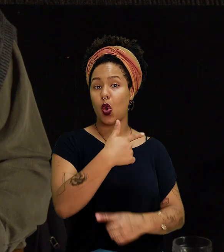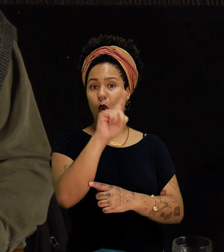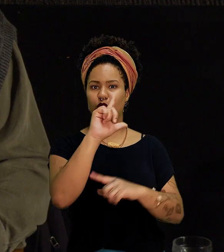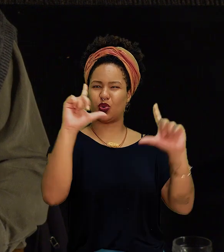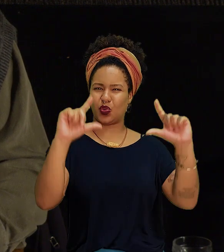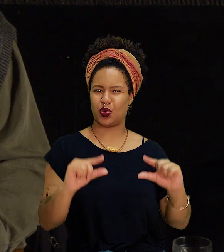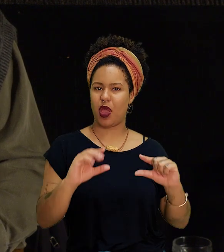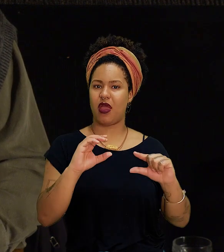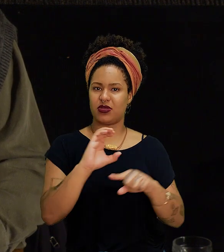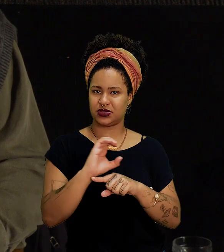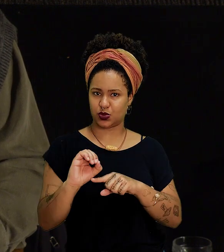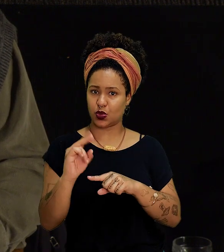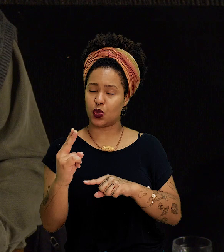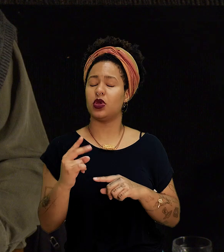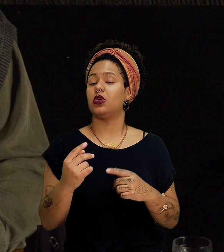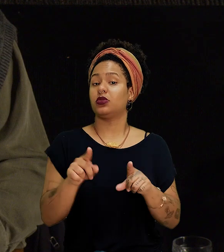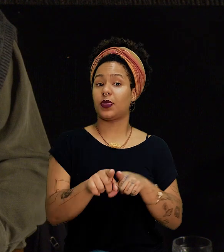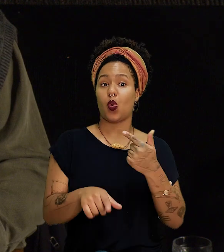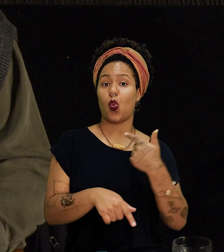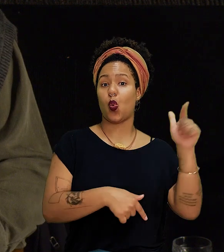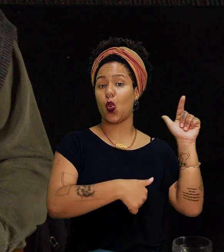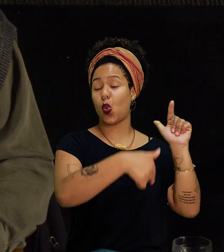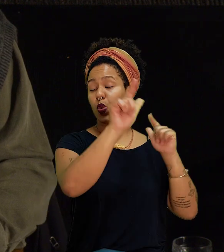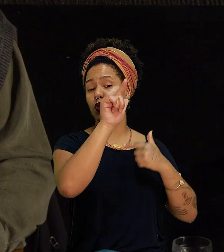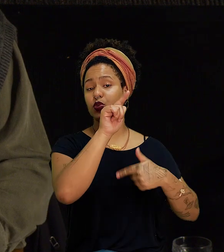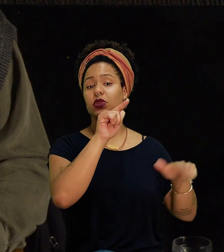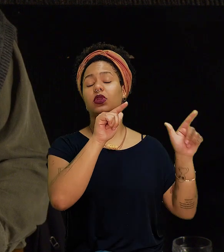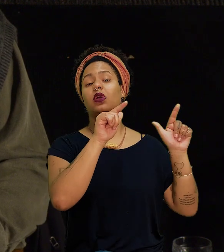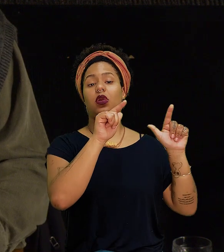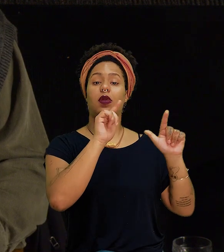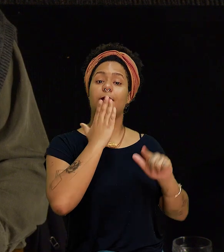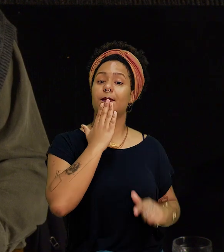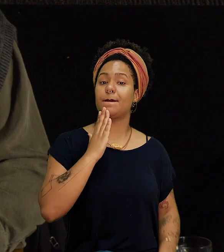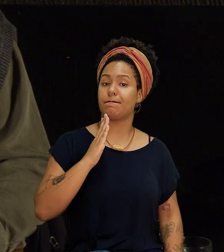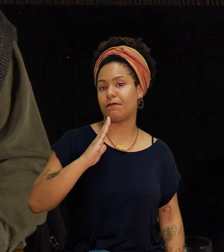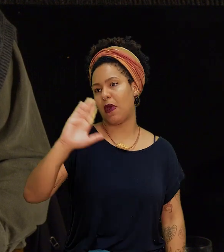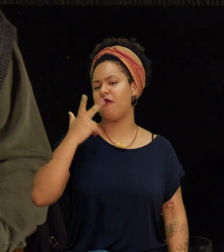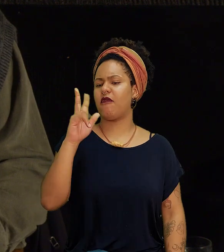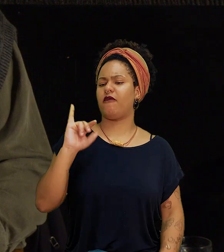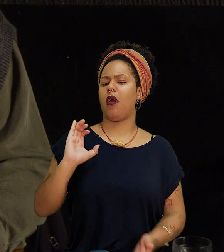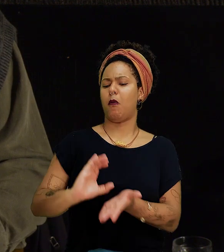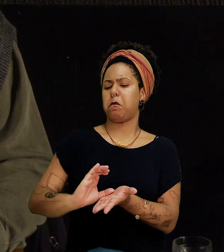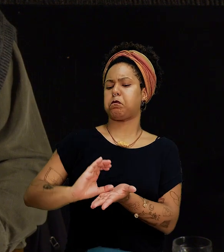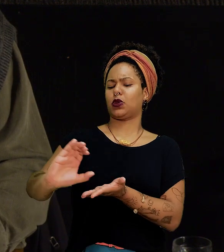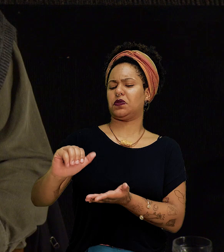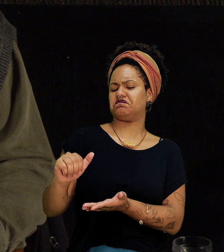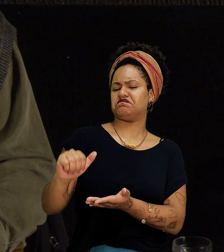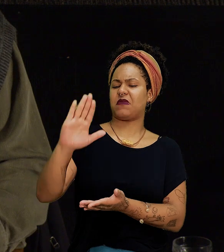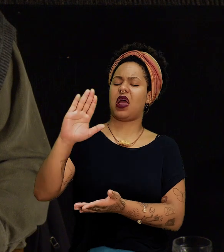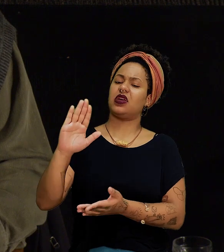baixo carbono. Outras ainda prometem aumentar o